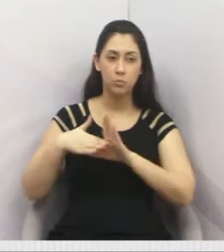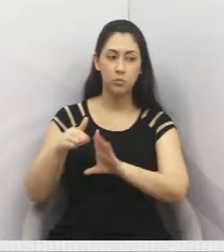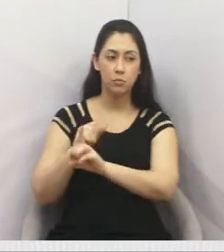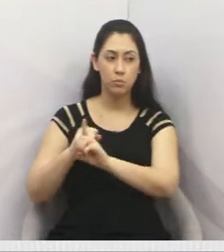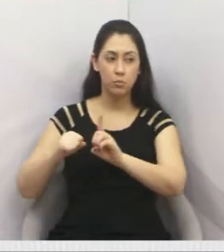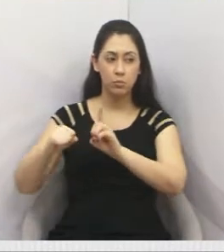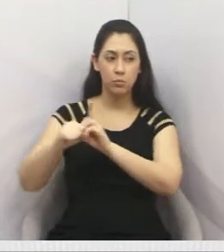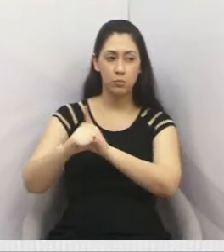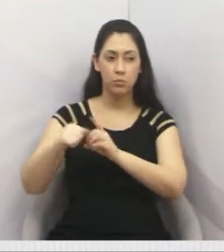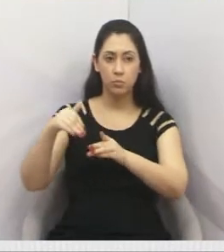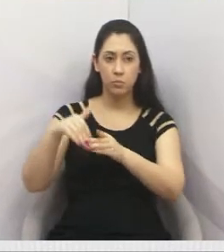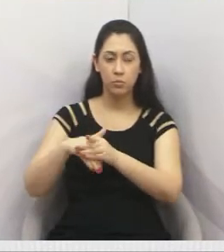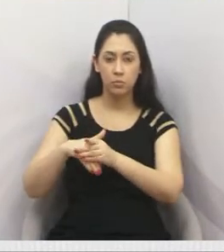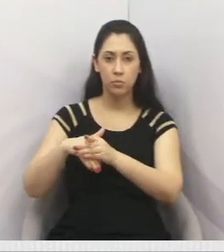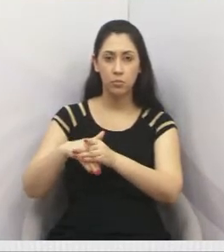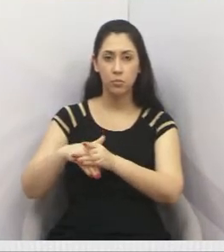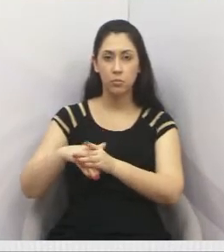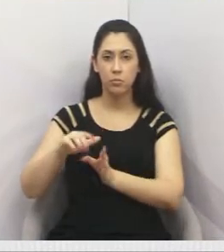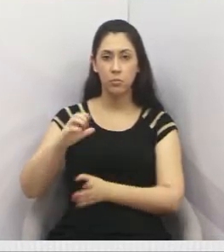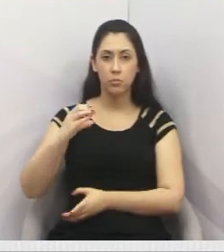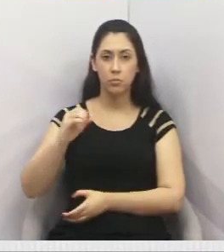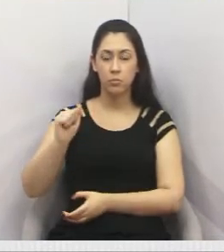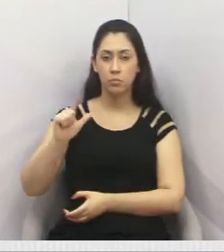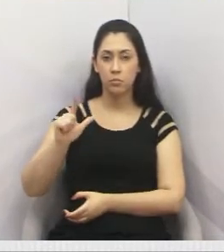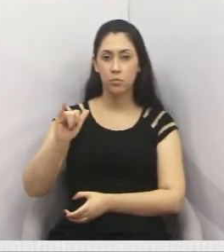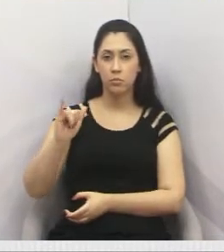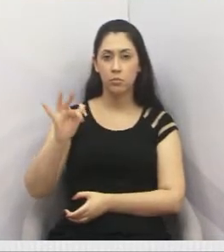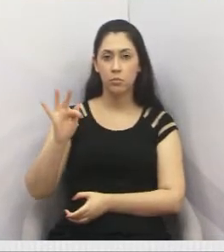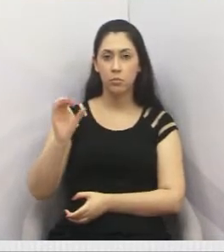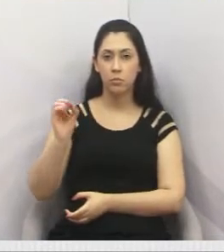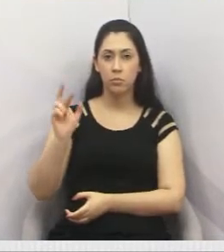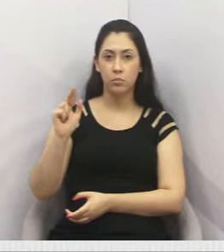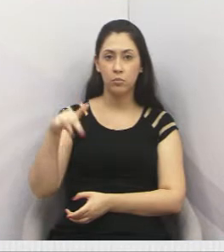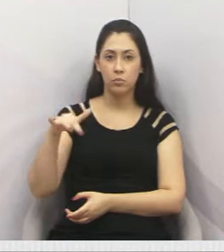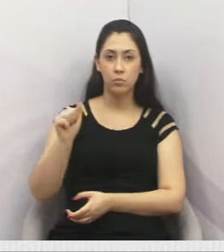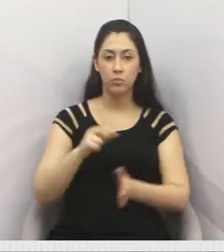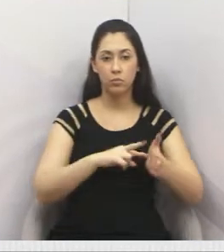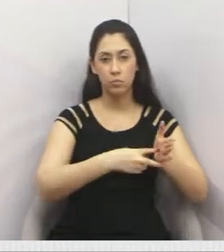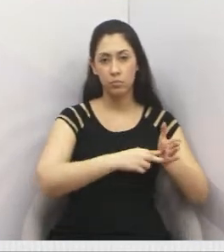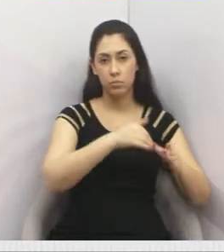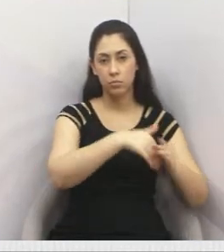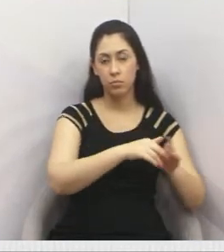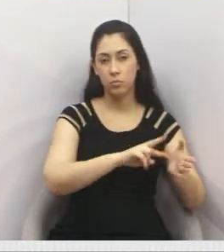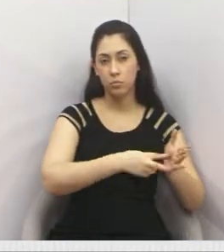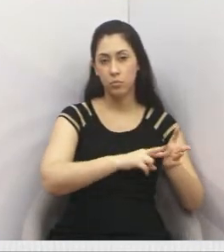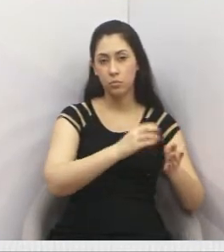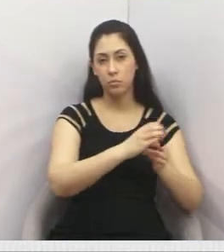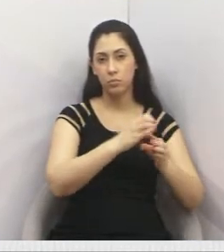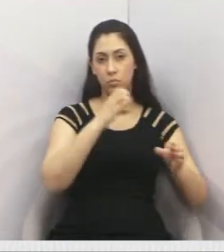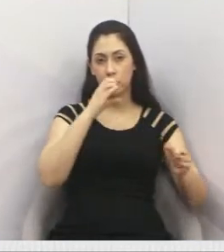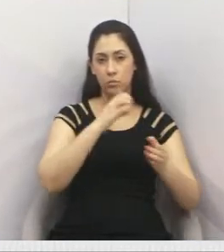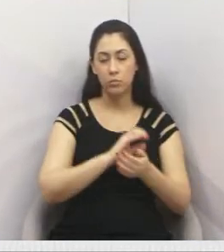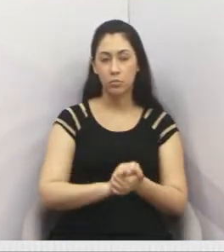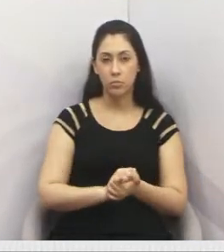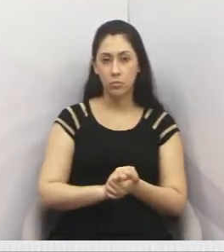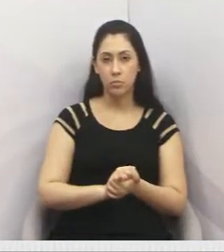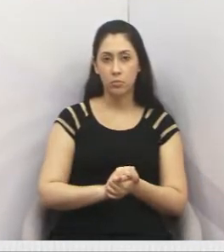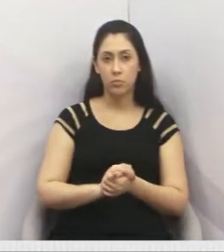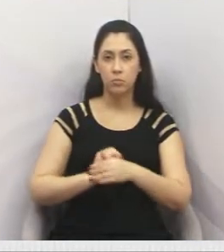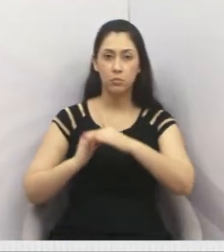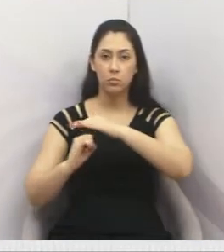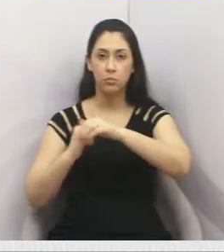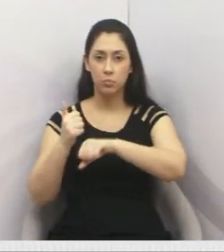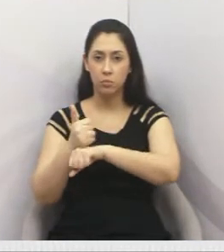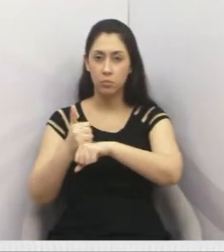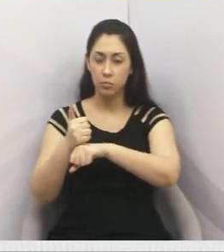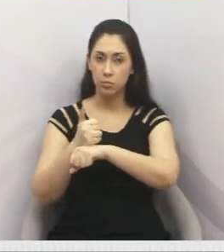Movimentos populares, moradores do Parque Califórnia, entidade de classe sindical, Sindicato dos Engenheiros do Estado de São Paulo, empresas ou